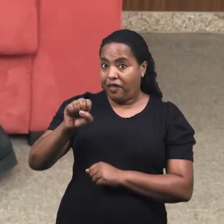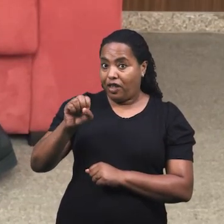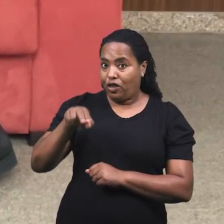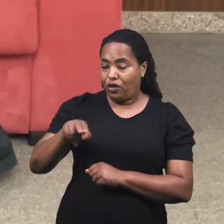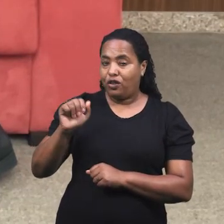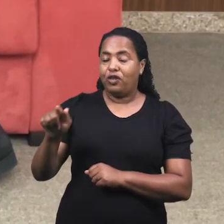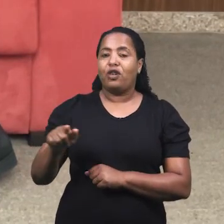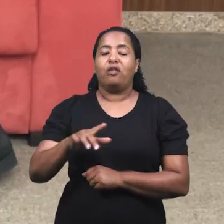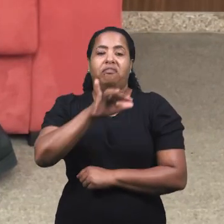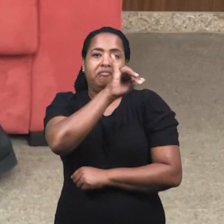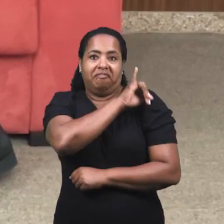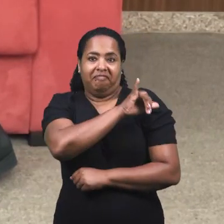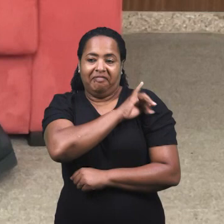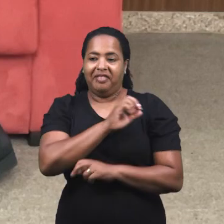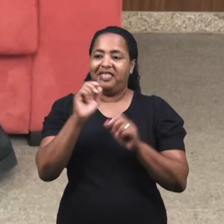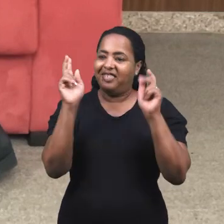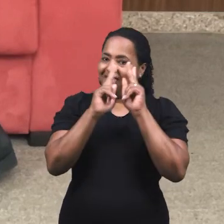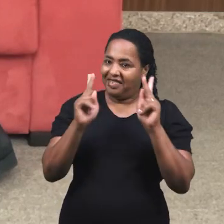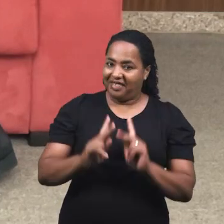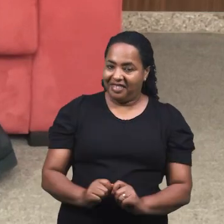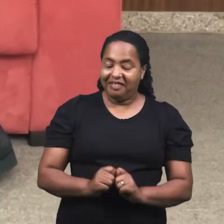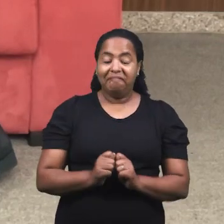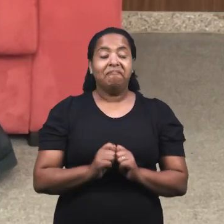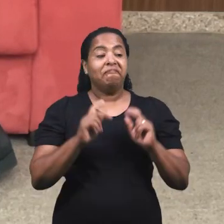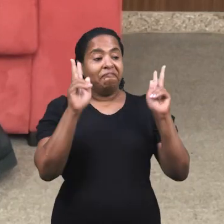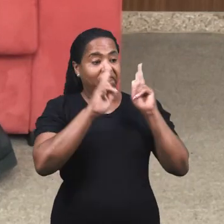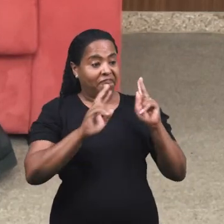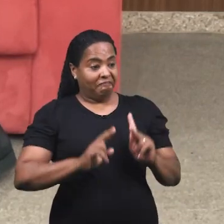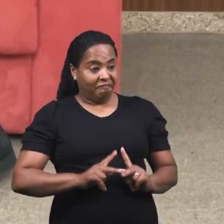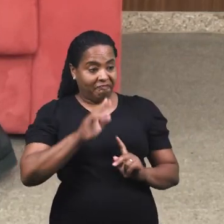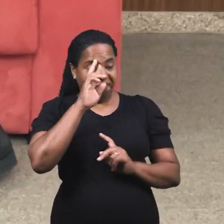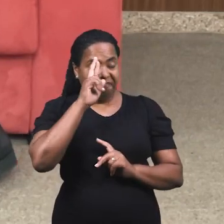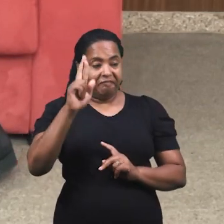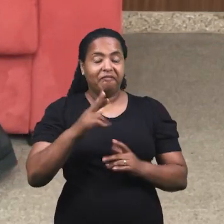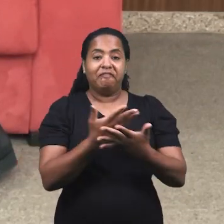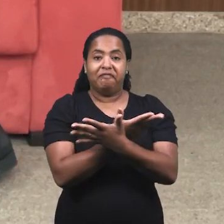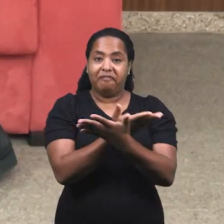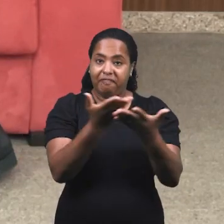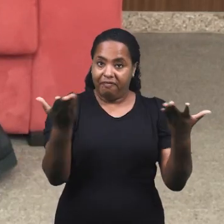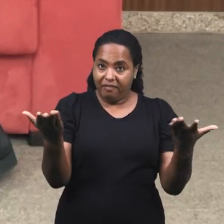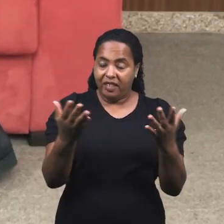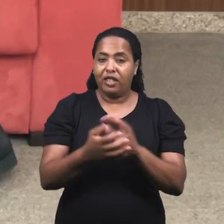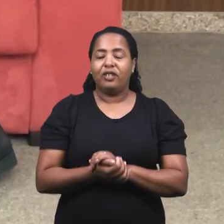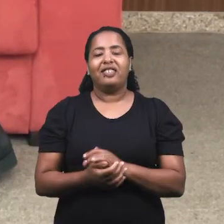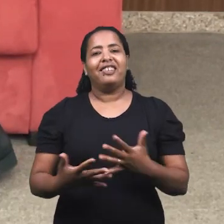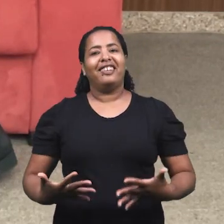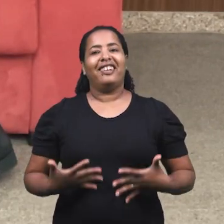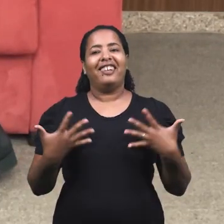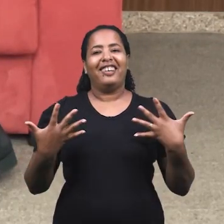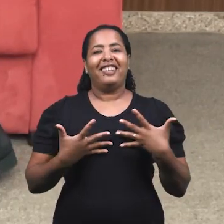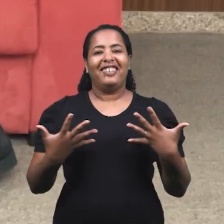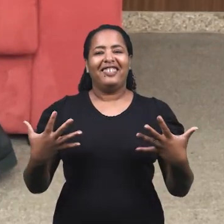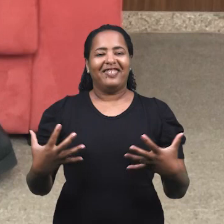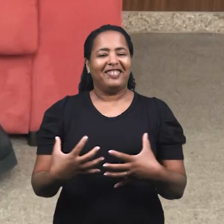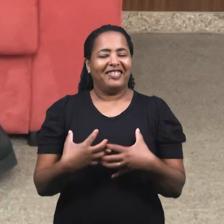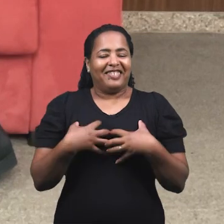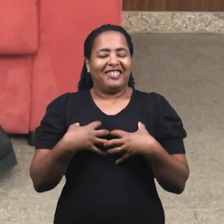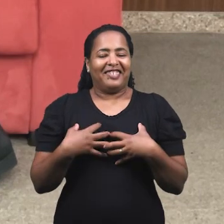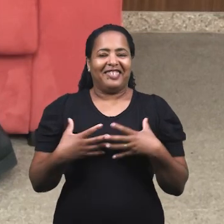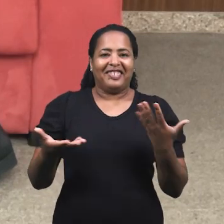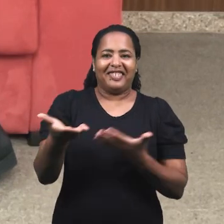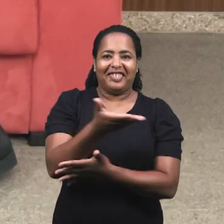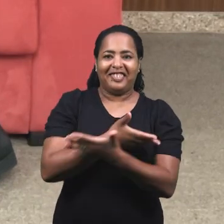Janeiro. A paz do Senhor, Jefferson. A paz do Senhor, pastor Walter. A paz do Senhor a todos os irmãos. É uma grande alegria podermos